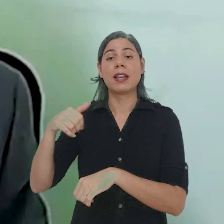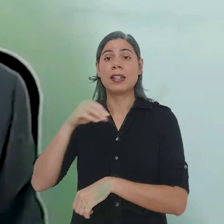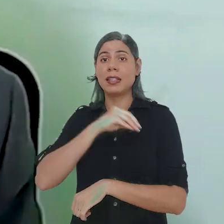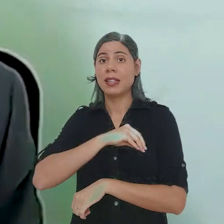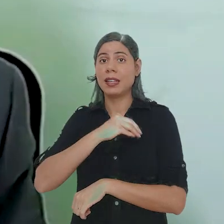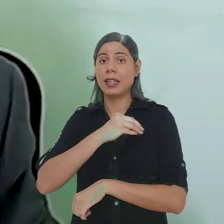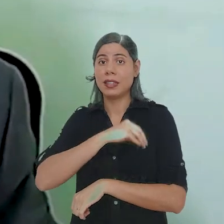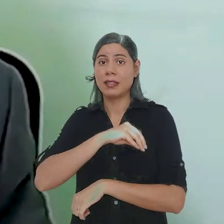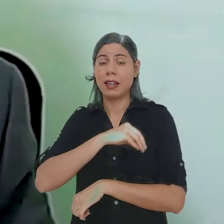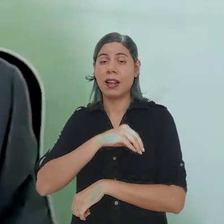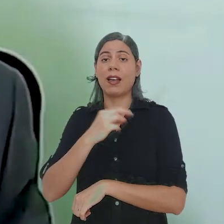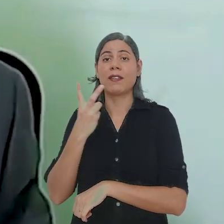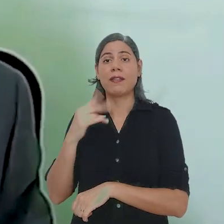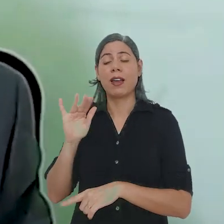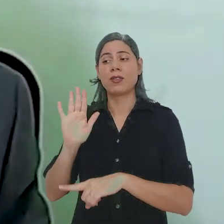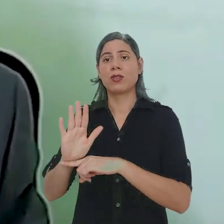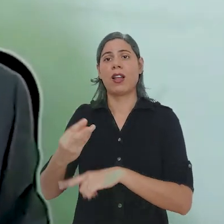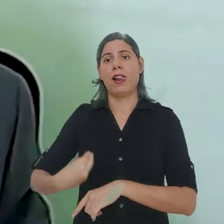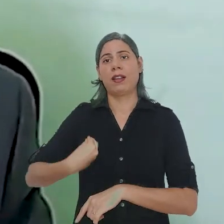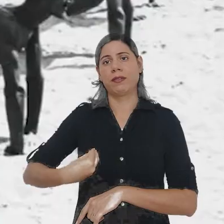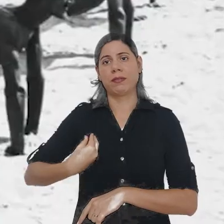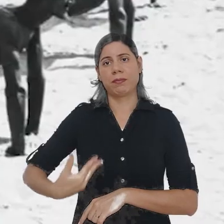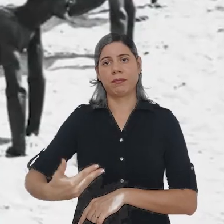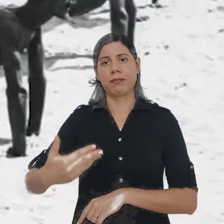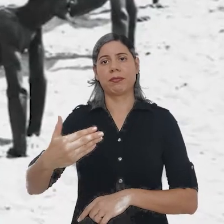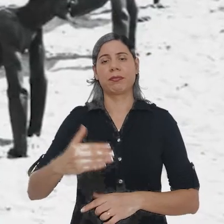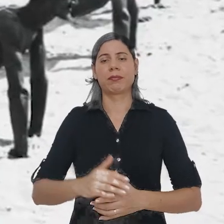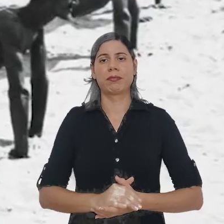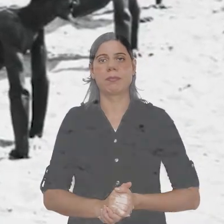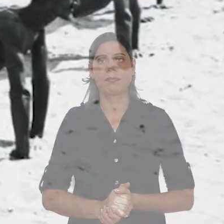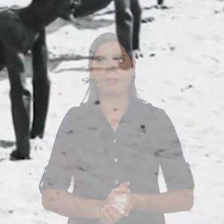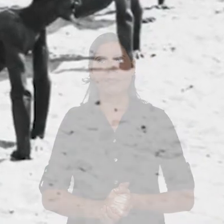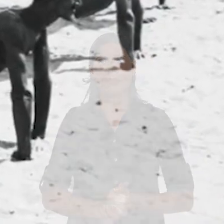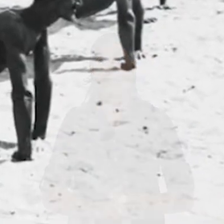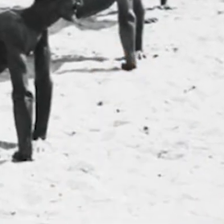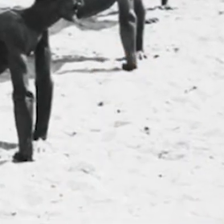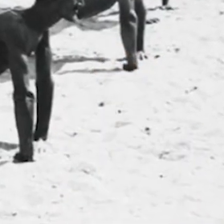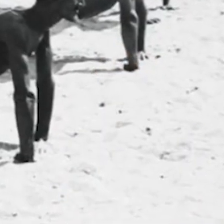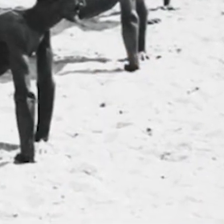é exclusiva para a minha sobrevivência.